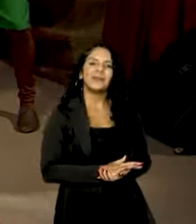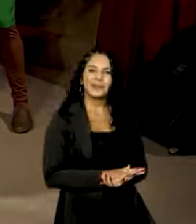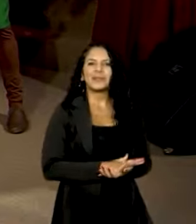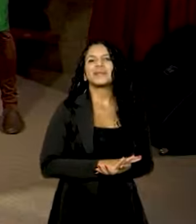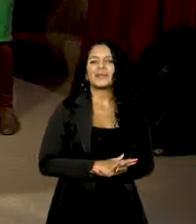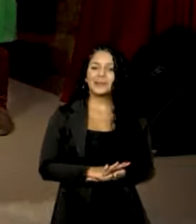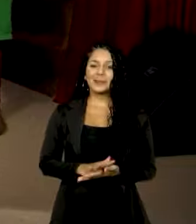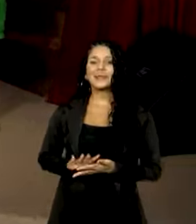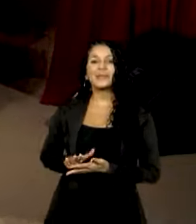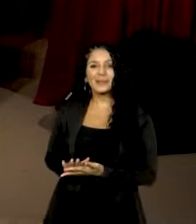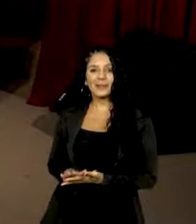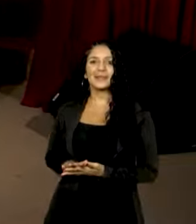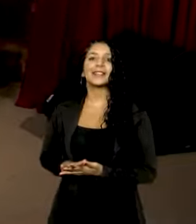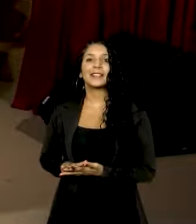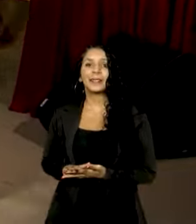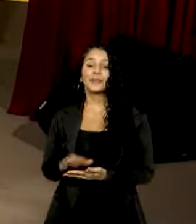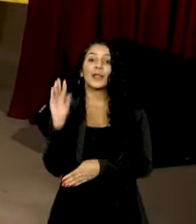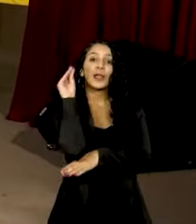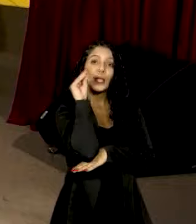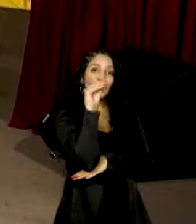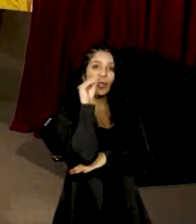grande.